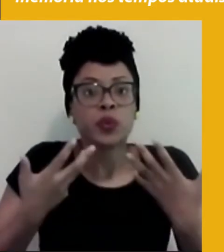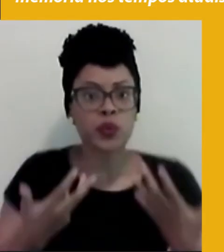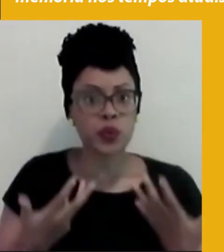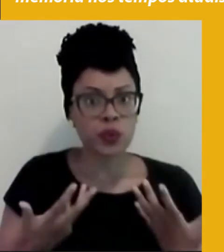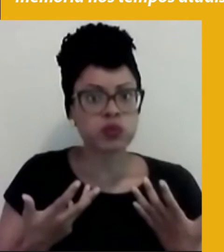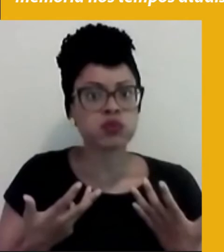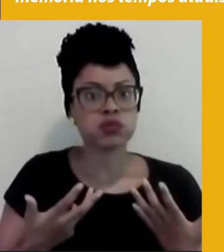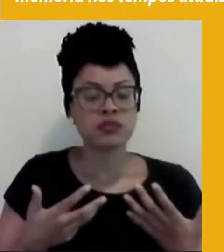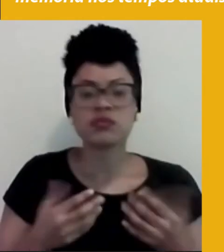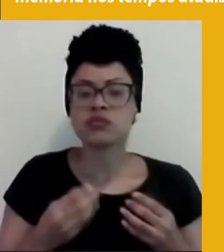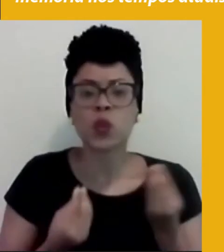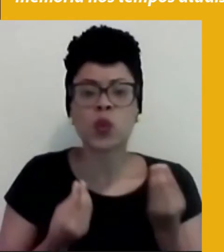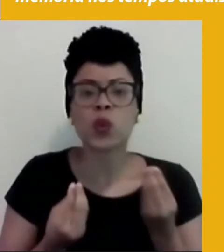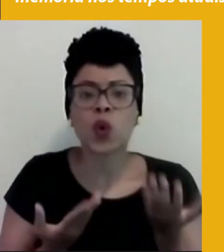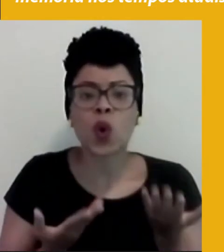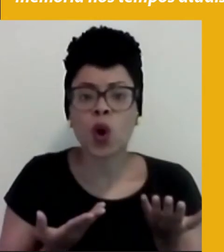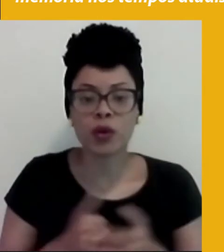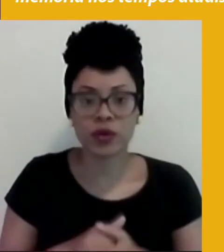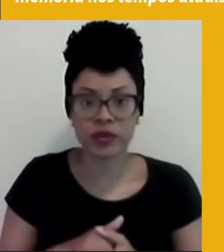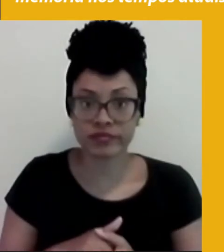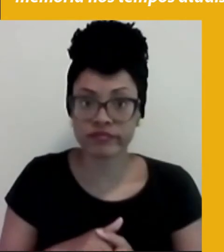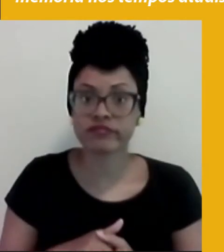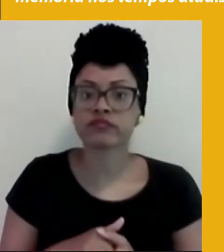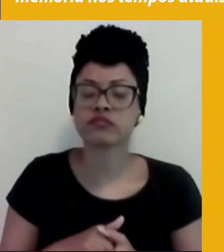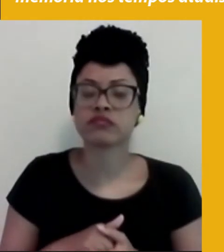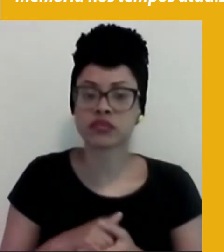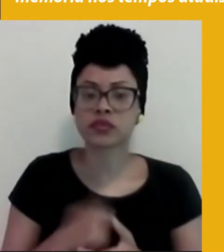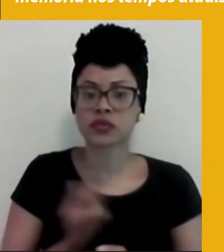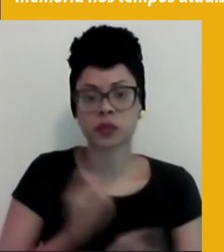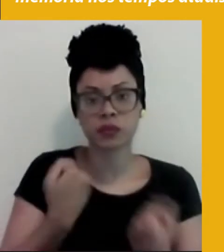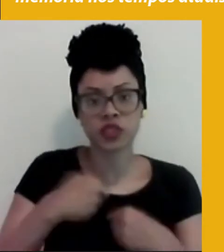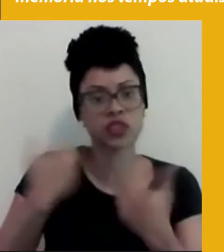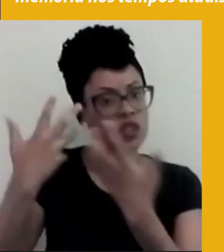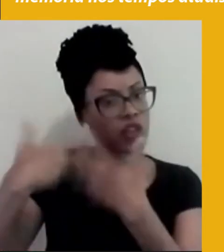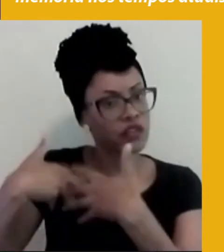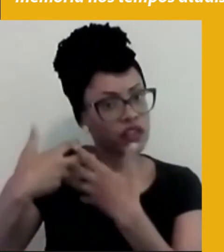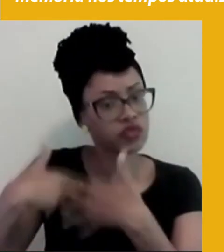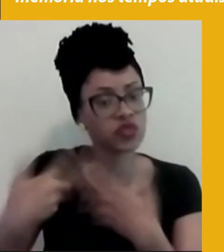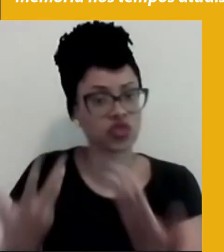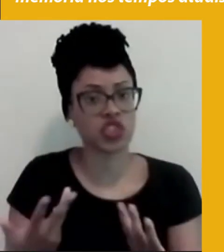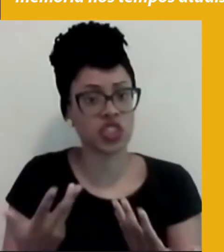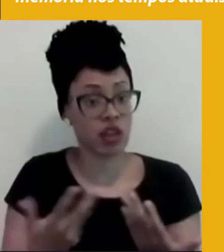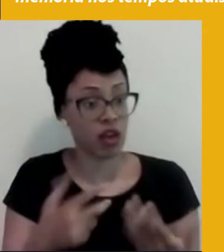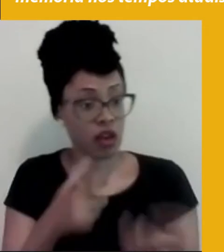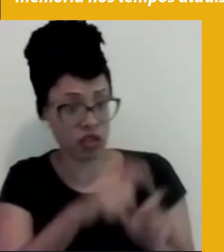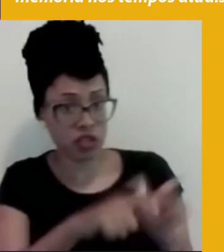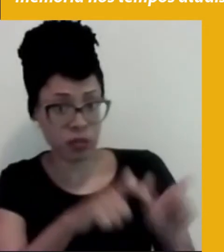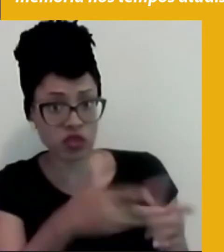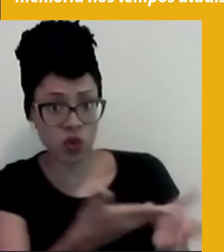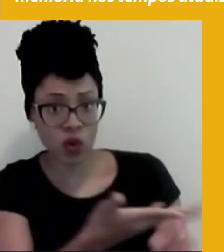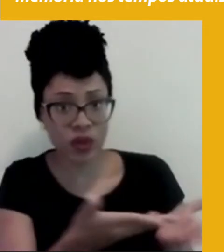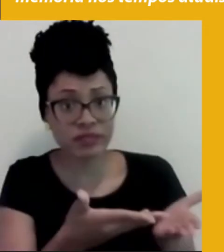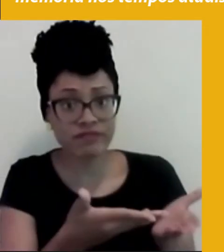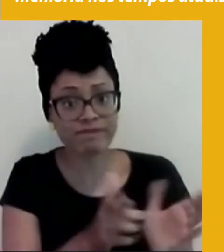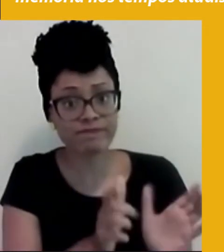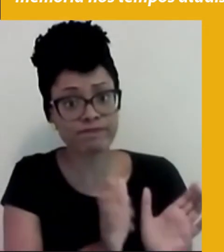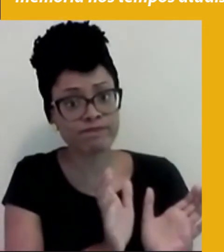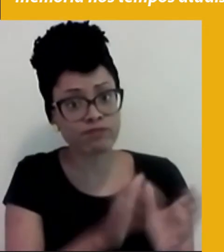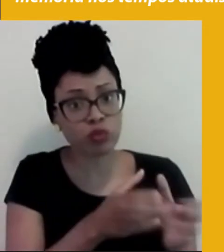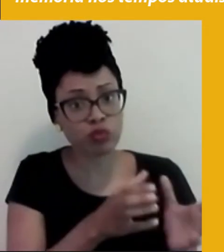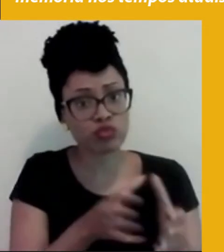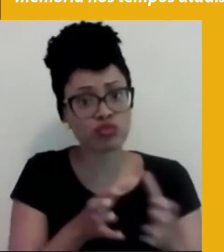E que os pobres simplesmente aspirem a partilhar desse acesso, não é garantia de que nós vamos chegar,